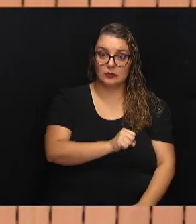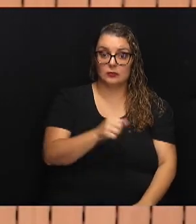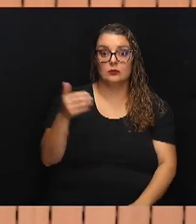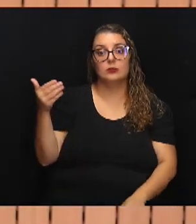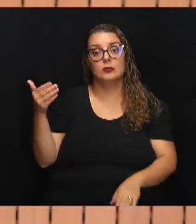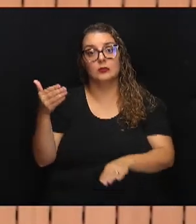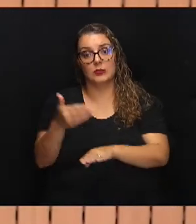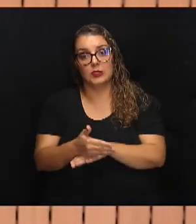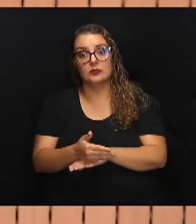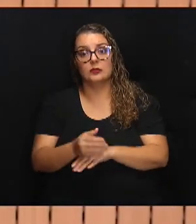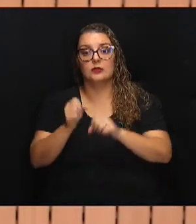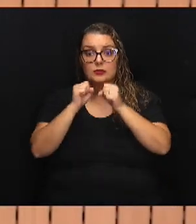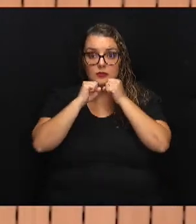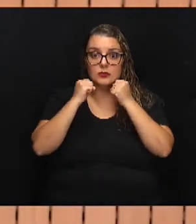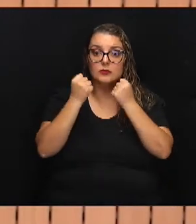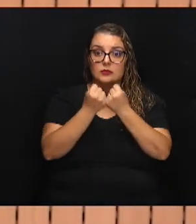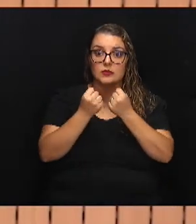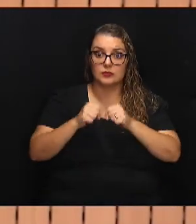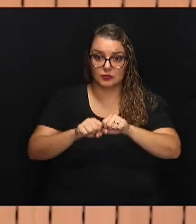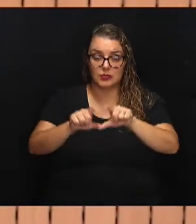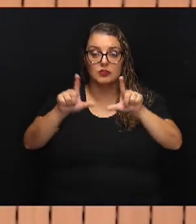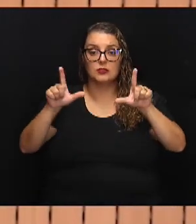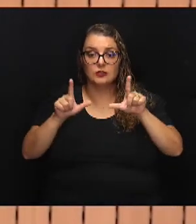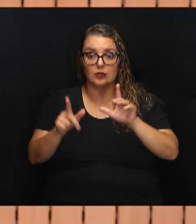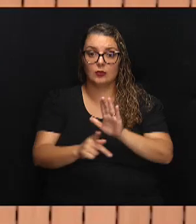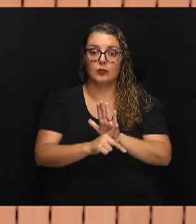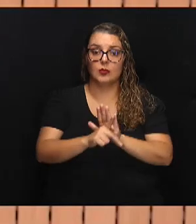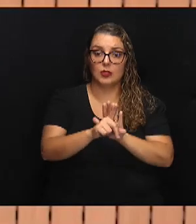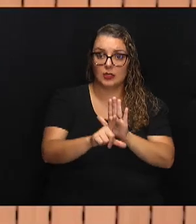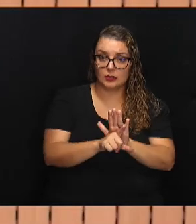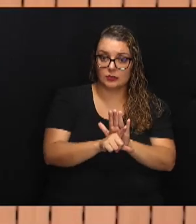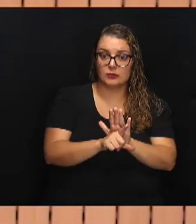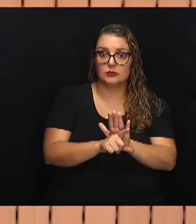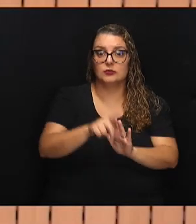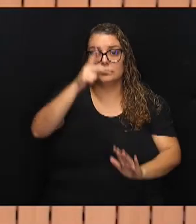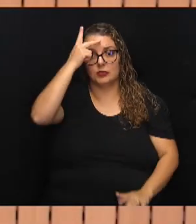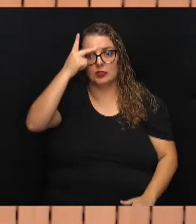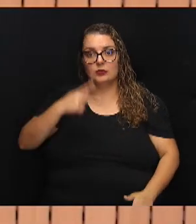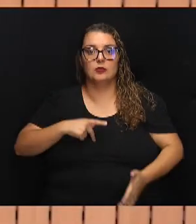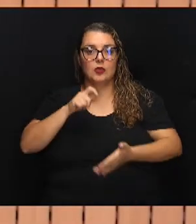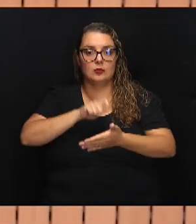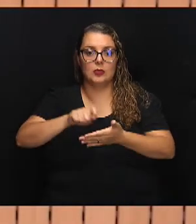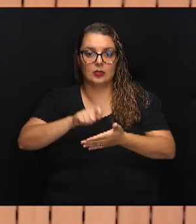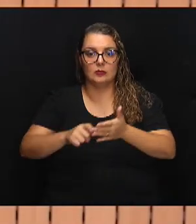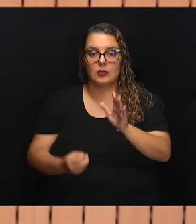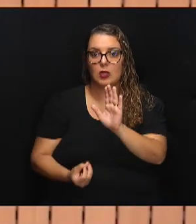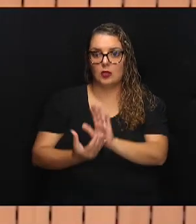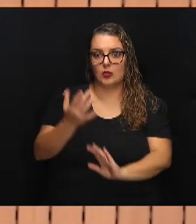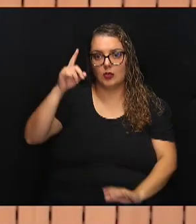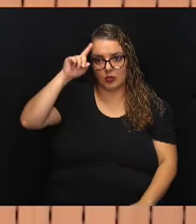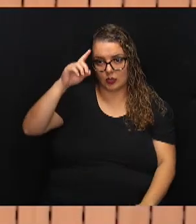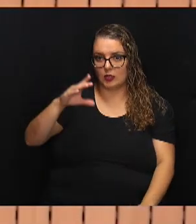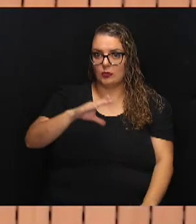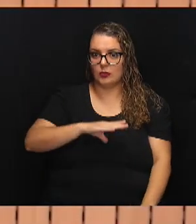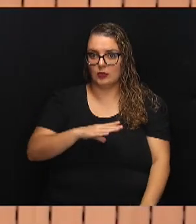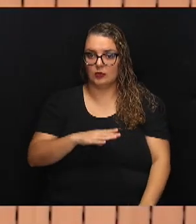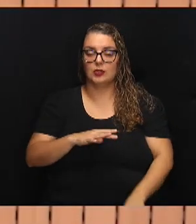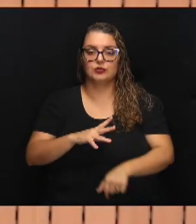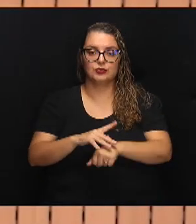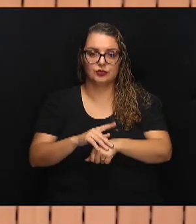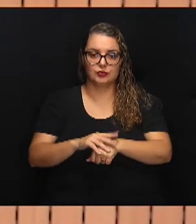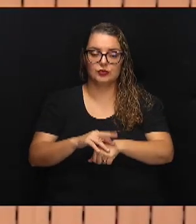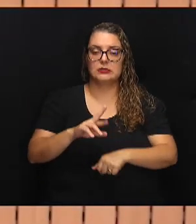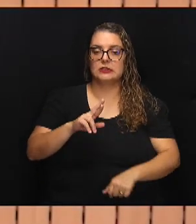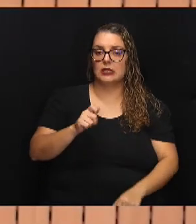participou do seminário e destacou o projeto de lei de sua autoria, que instituiu o Dia Municipal de Doenças